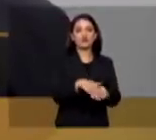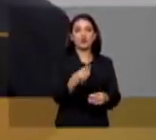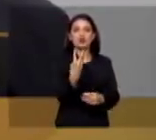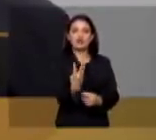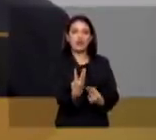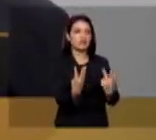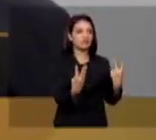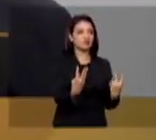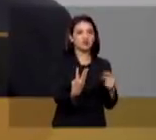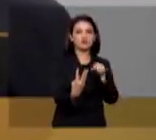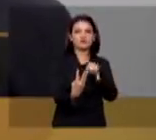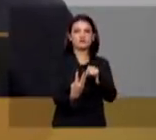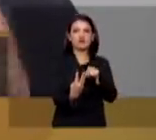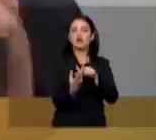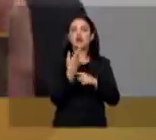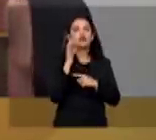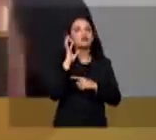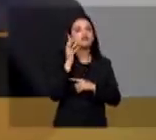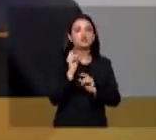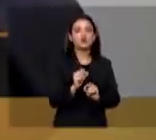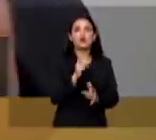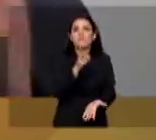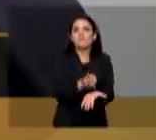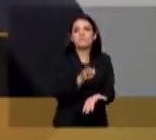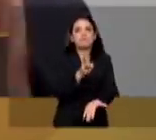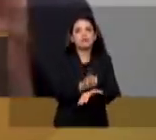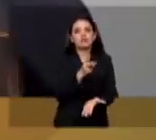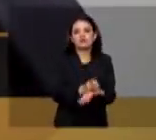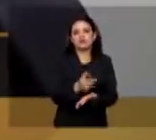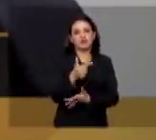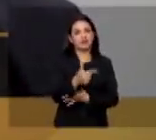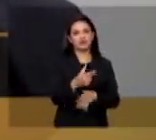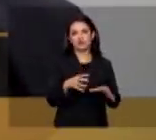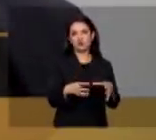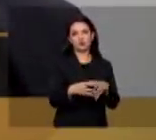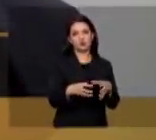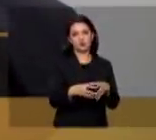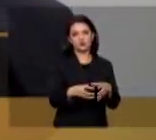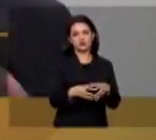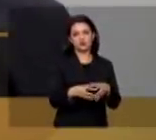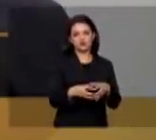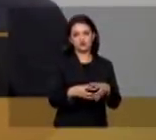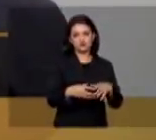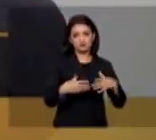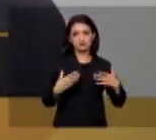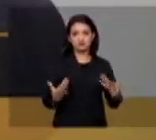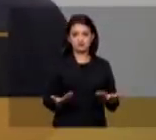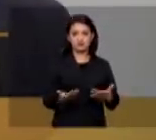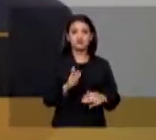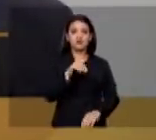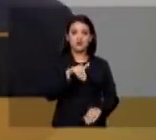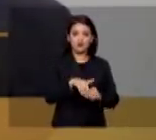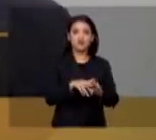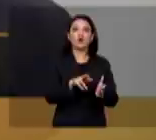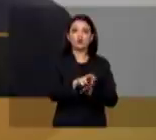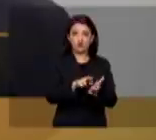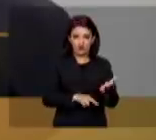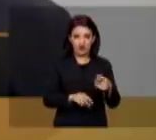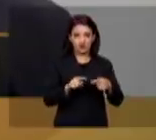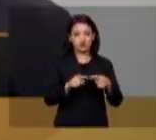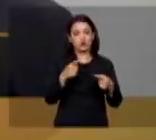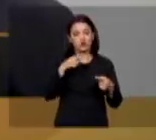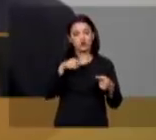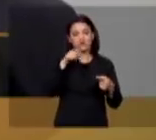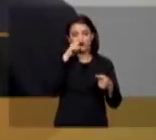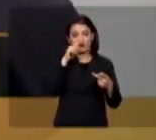turma deliberou no sentido de manter o julgamento na turma, com o voto do eminente relator, ministro Fachin, com o